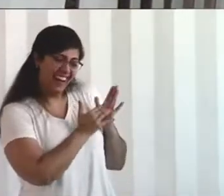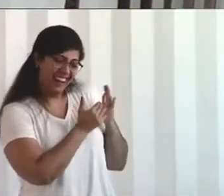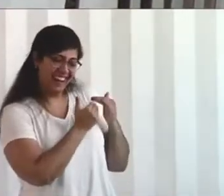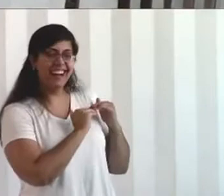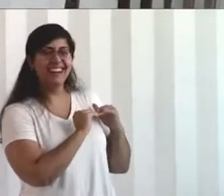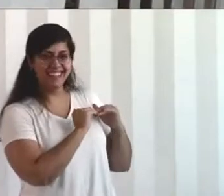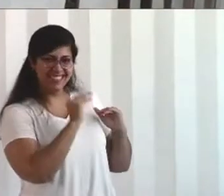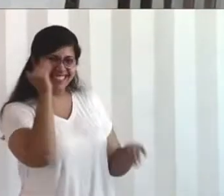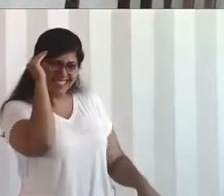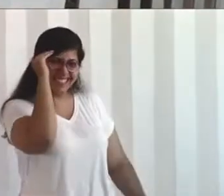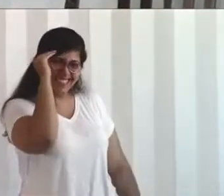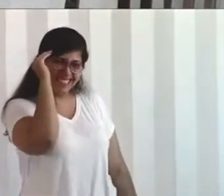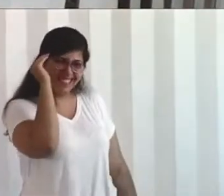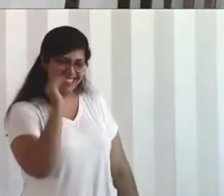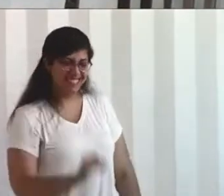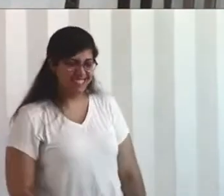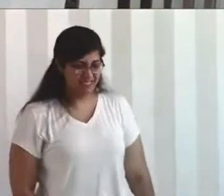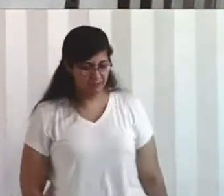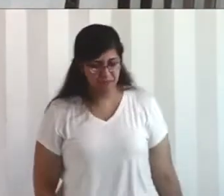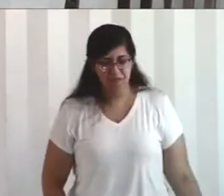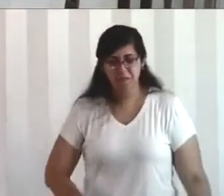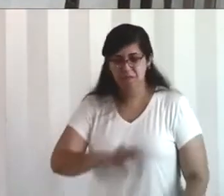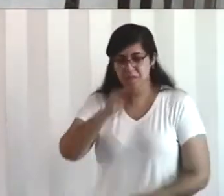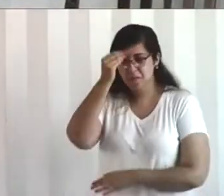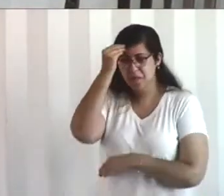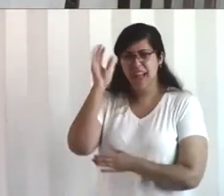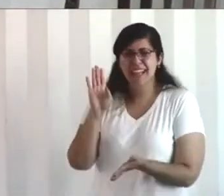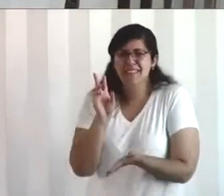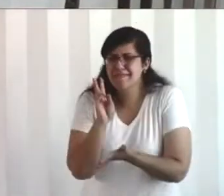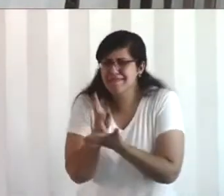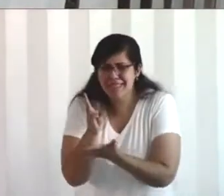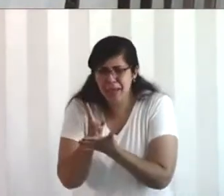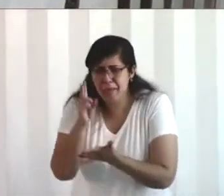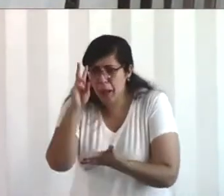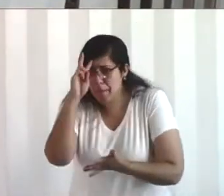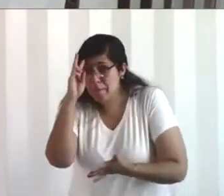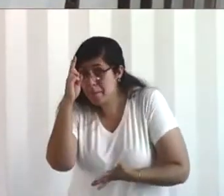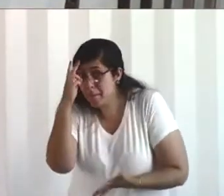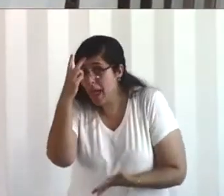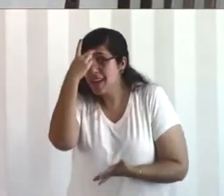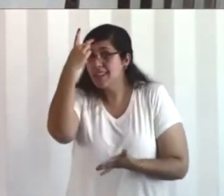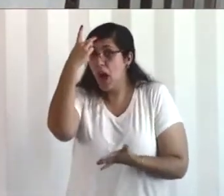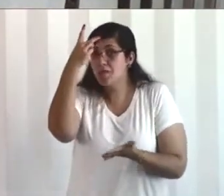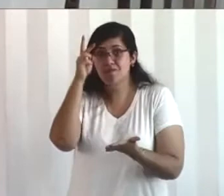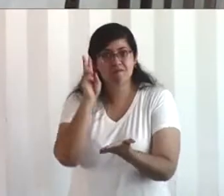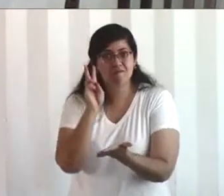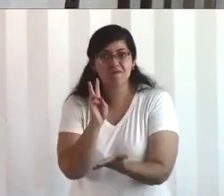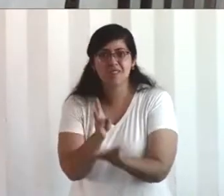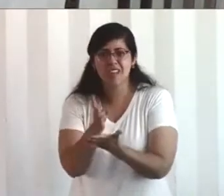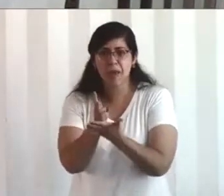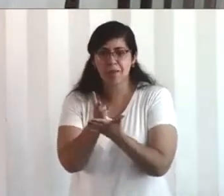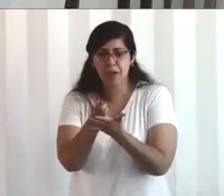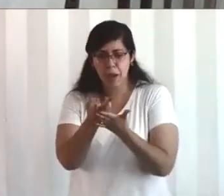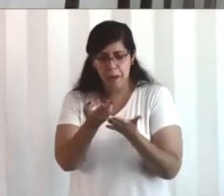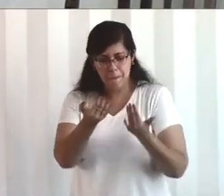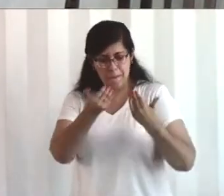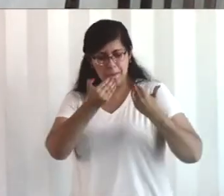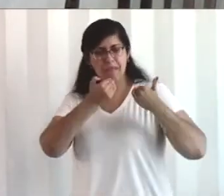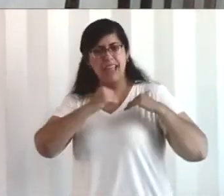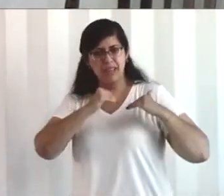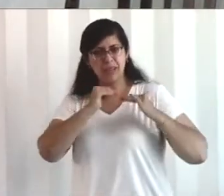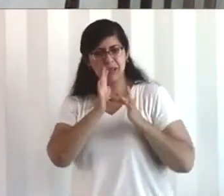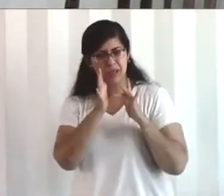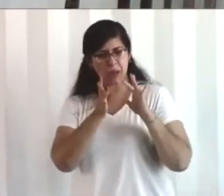nasce. A conversão é sempre para a igreja uma demonstração interna que Deus